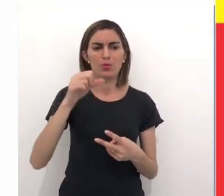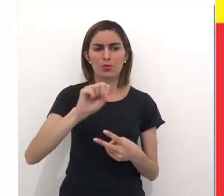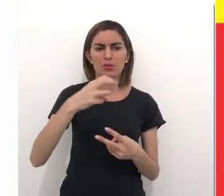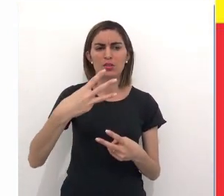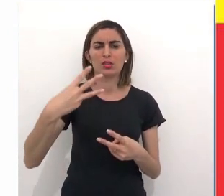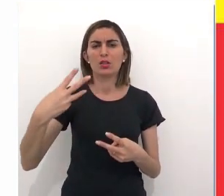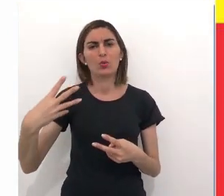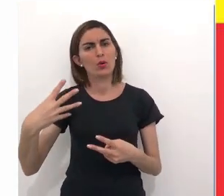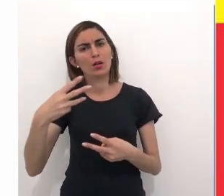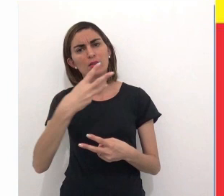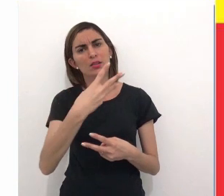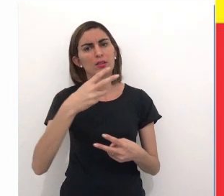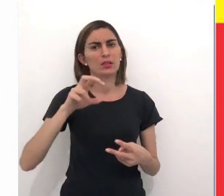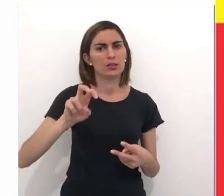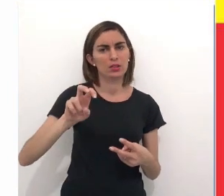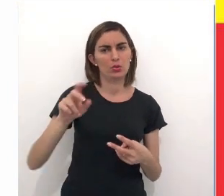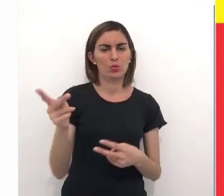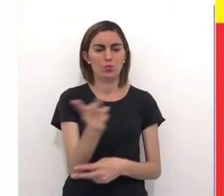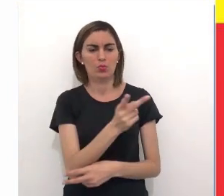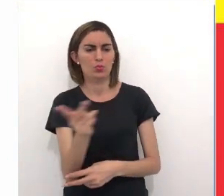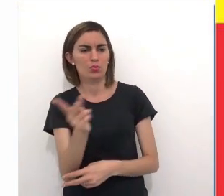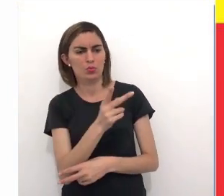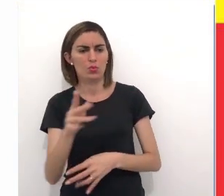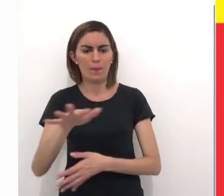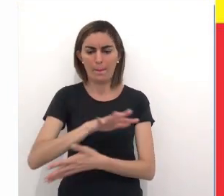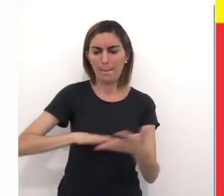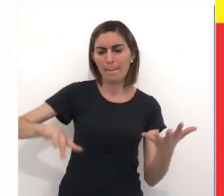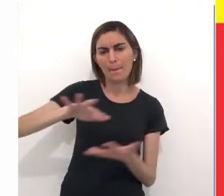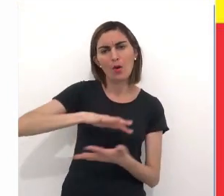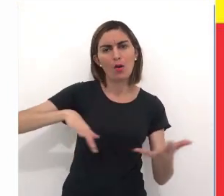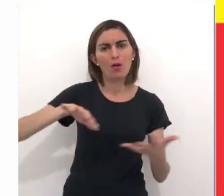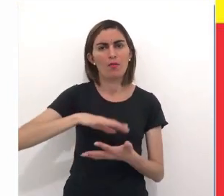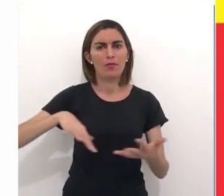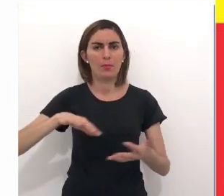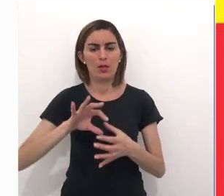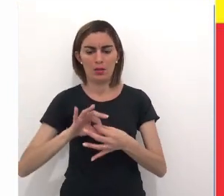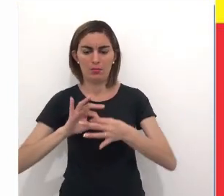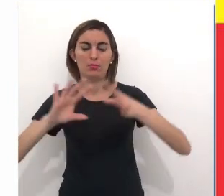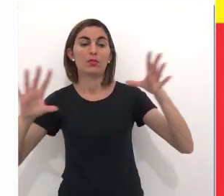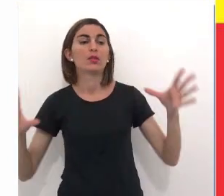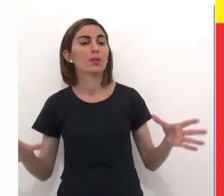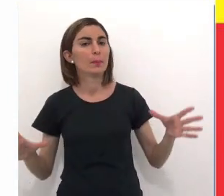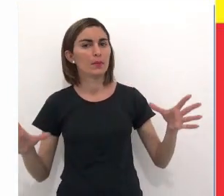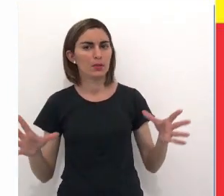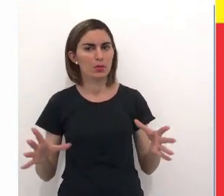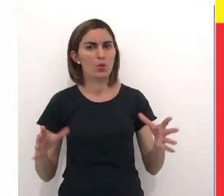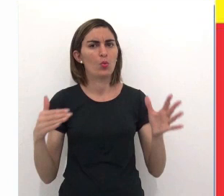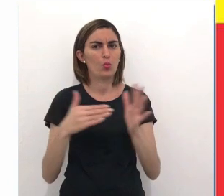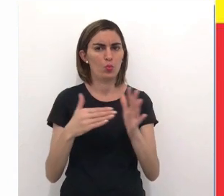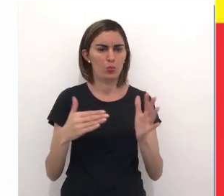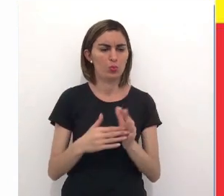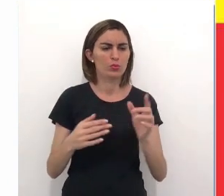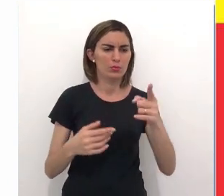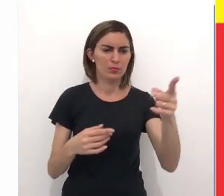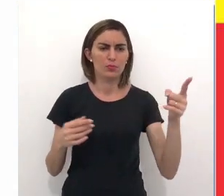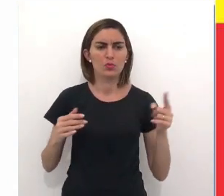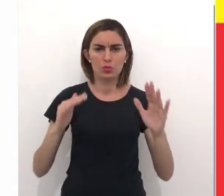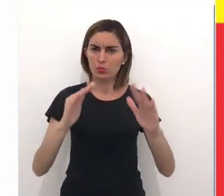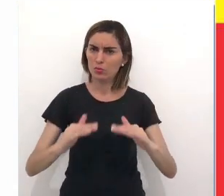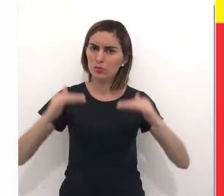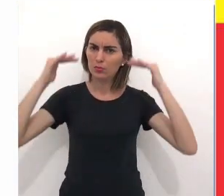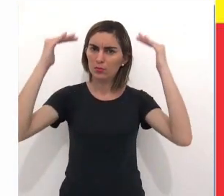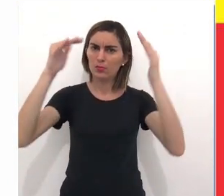em 1834 e 35. Foram um movimento de inspiração liberal.